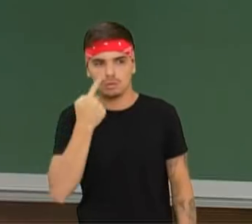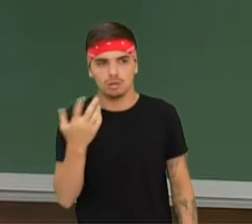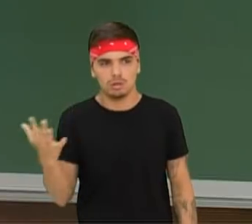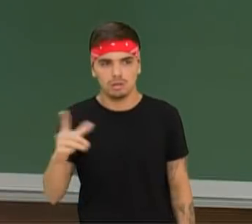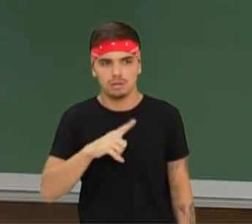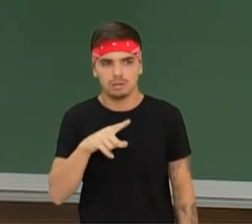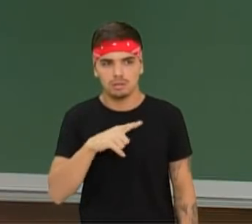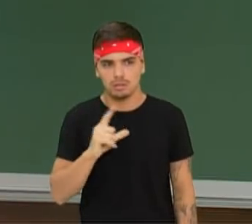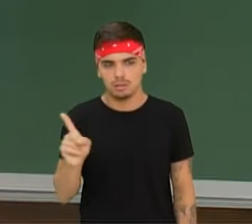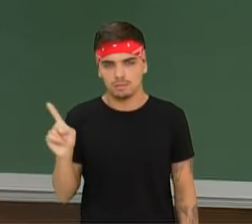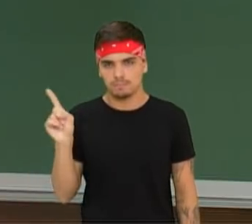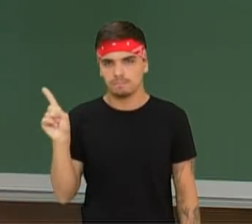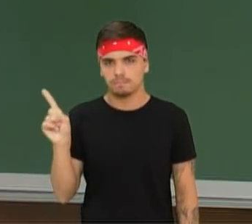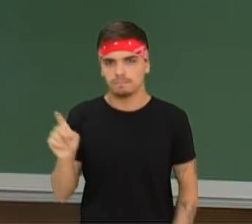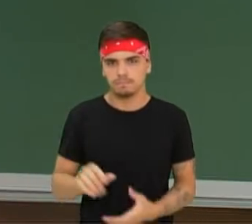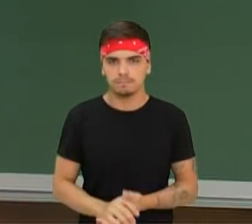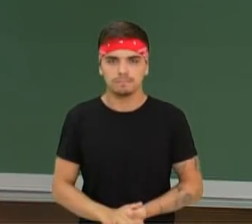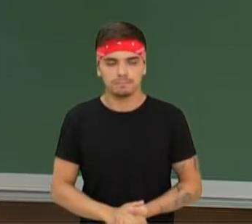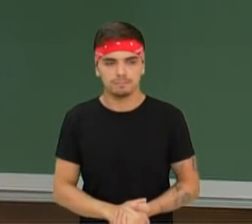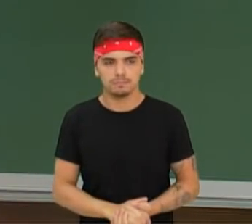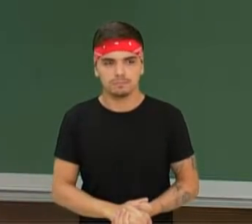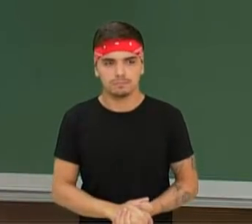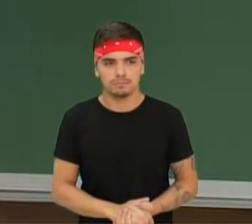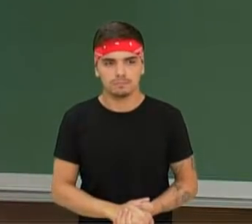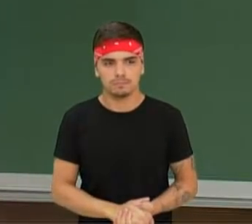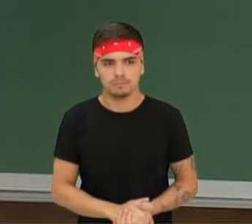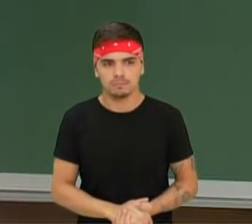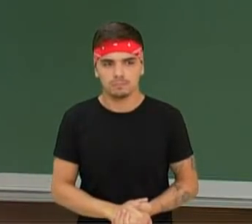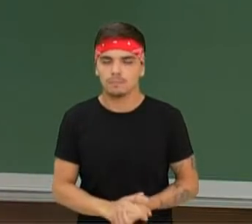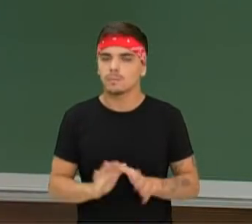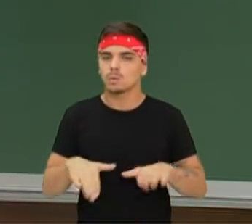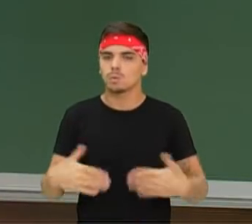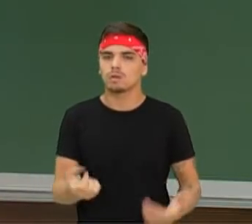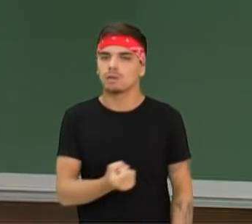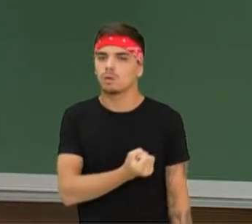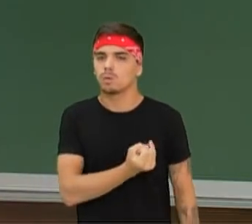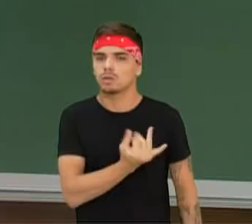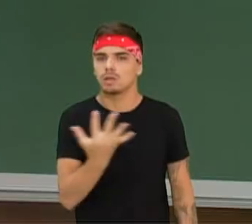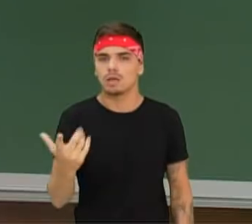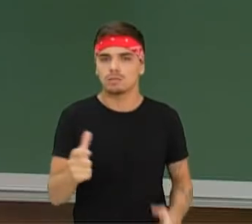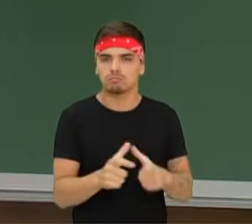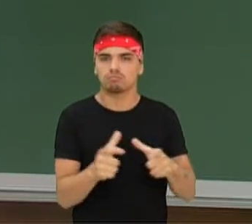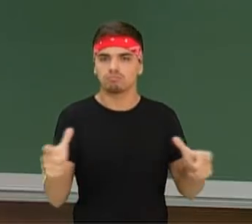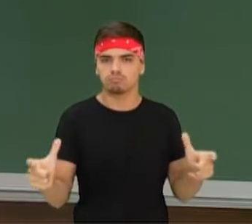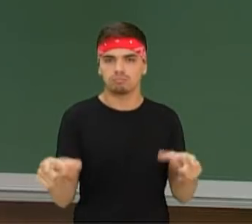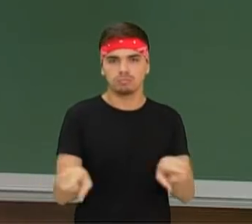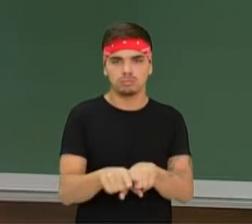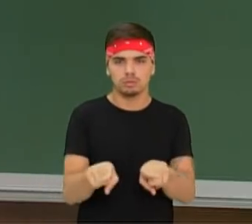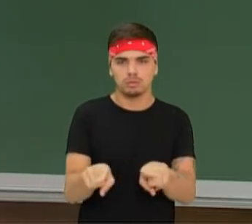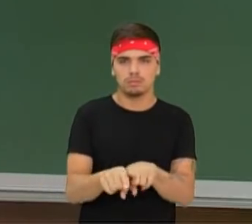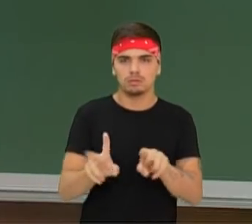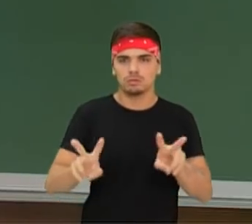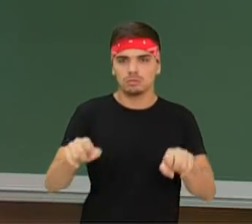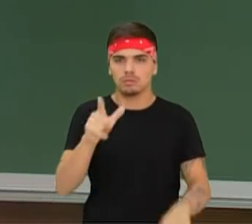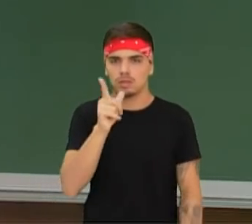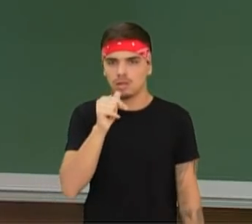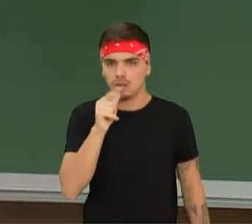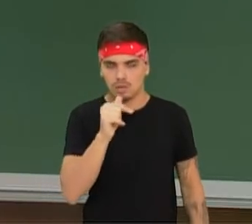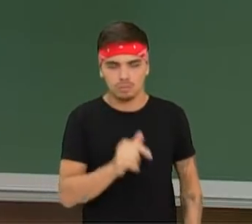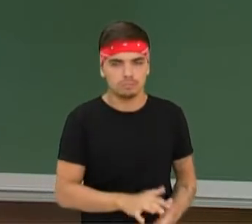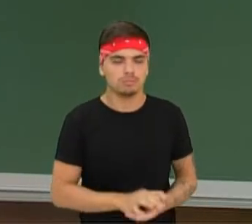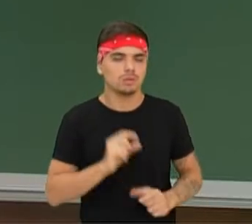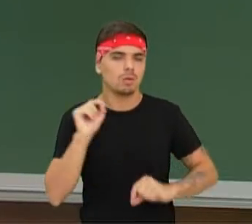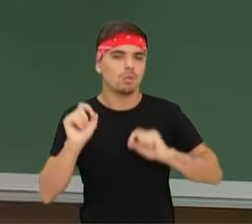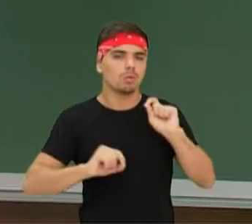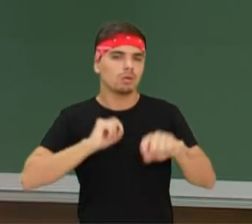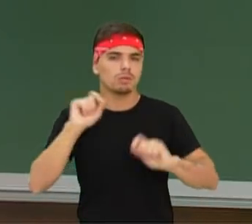vamos ter aqui, quando a gente tem uma quantidade grande, um excesso de água, o que